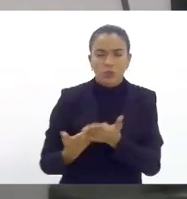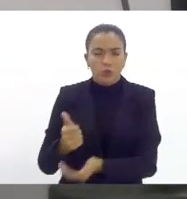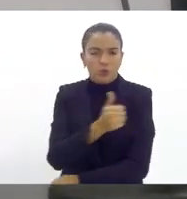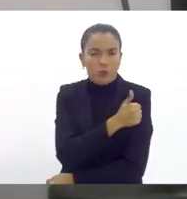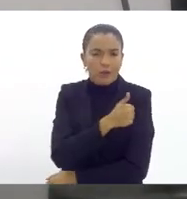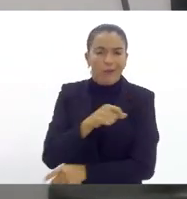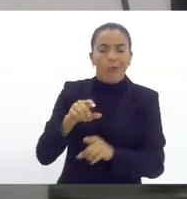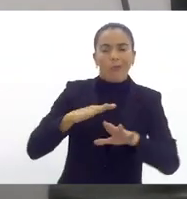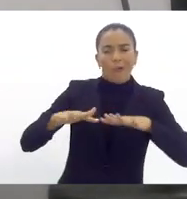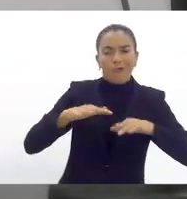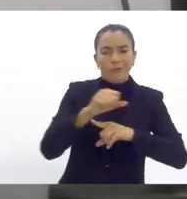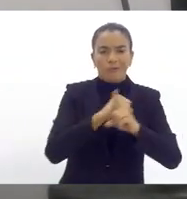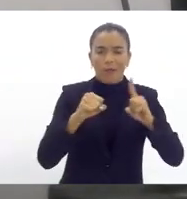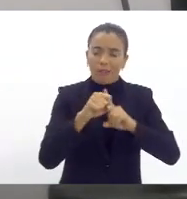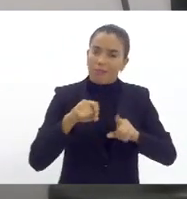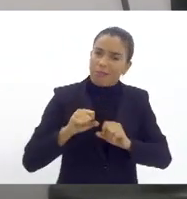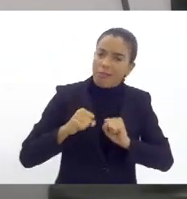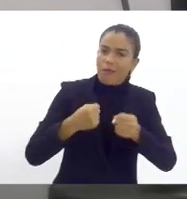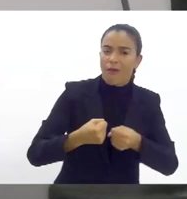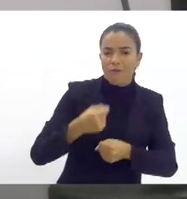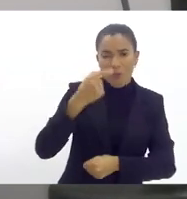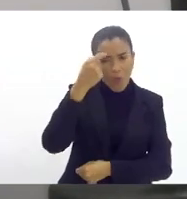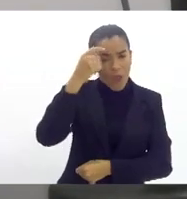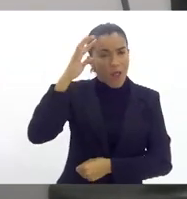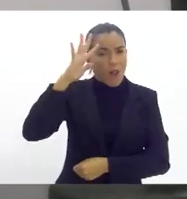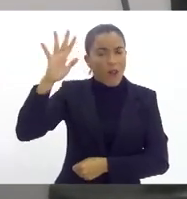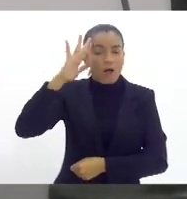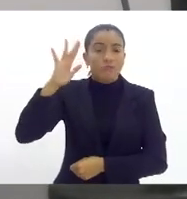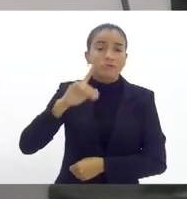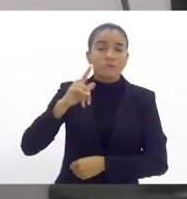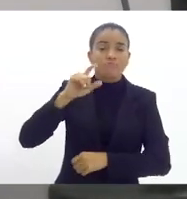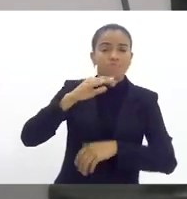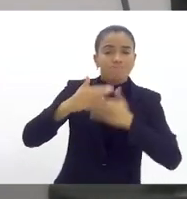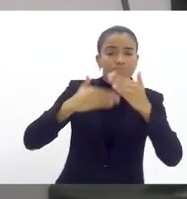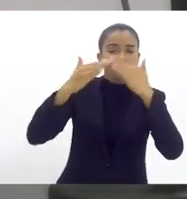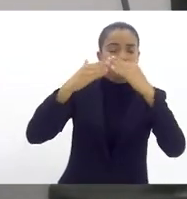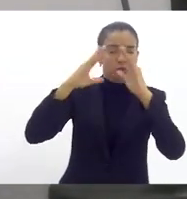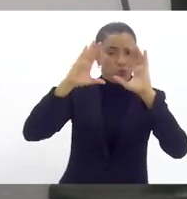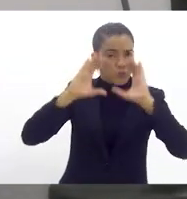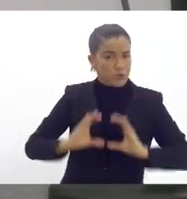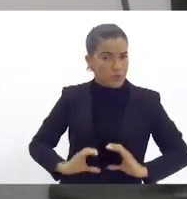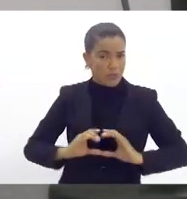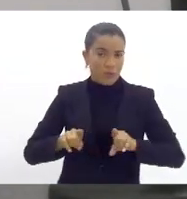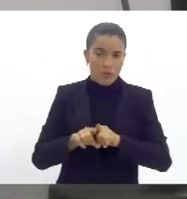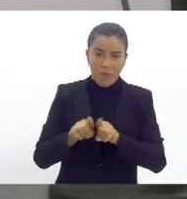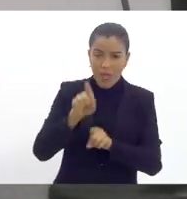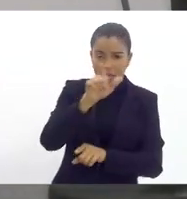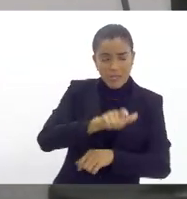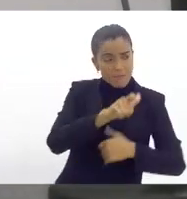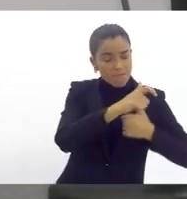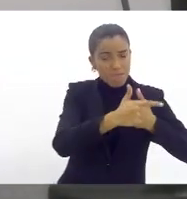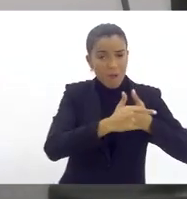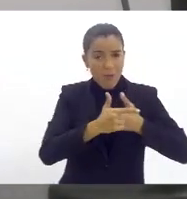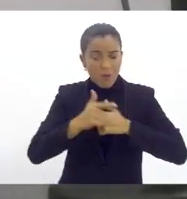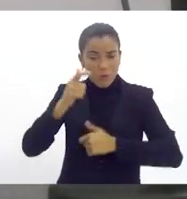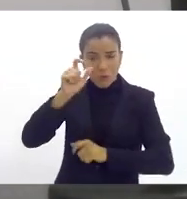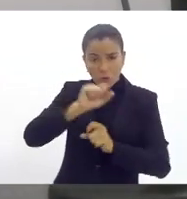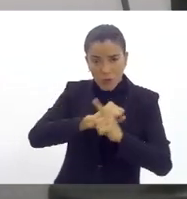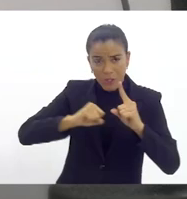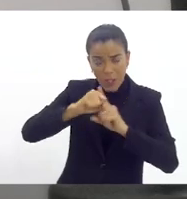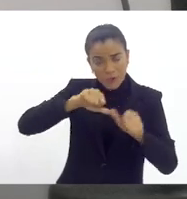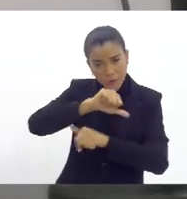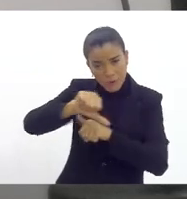movimentos sociais defende uma lógica de Educação de formação do ser porque são esses seres é com esse papel social que a gente muda